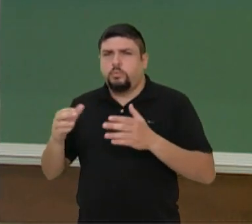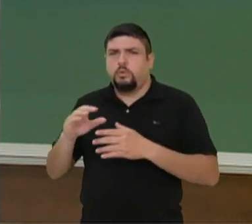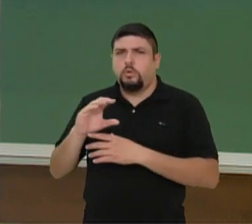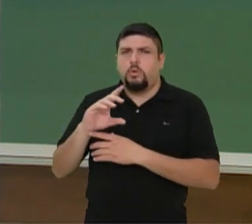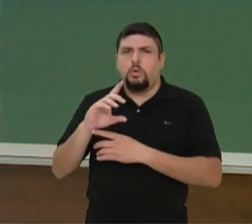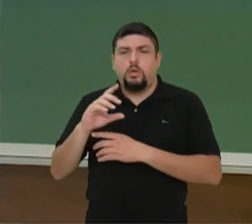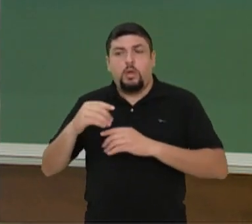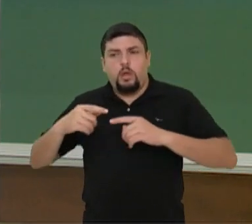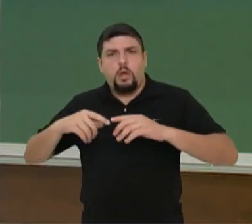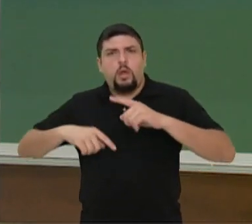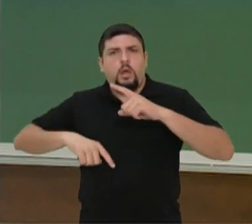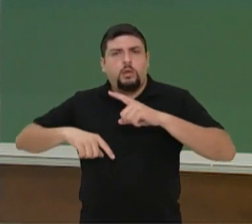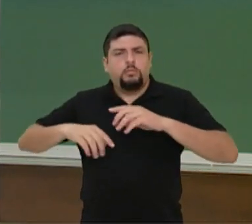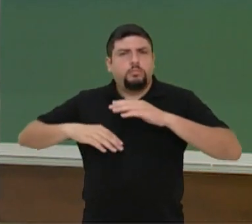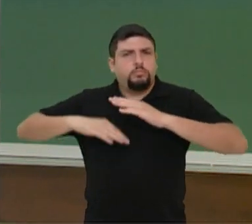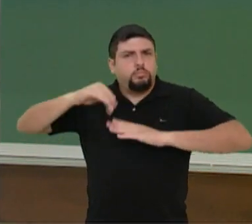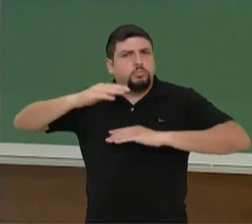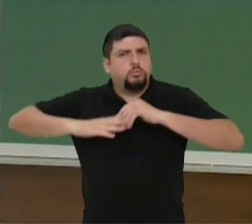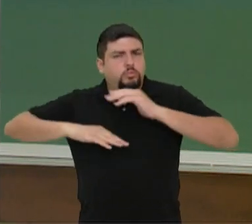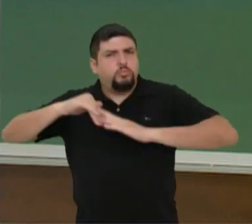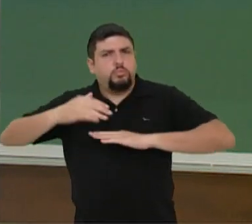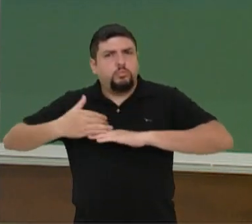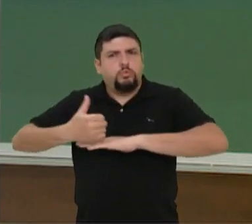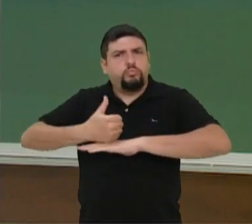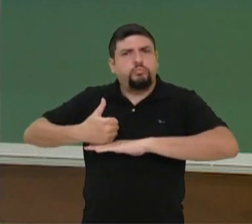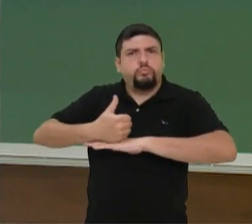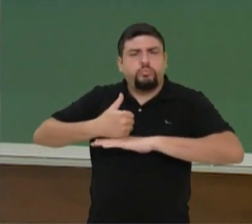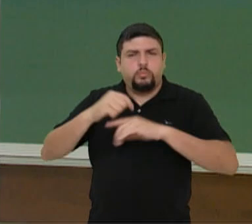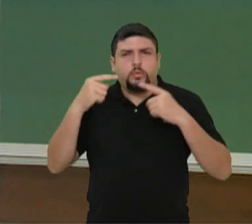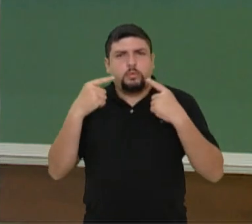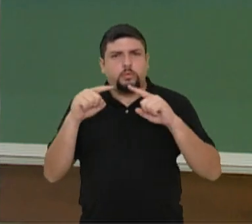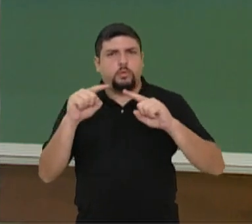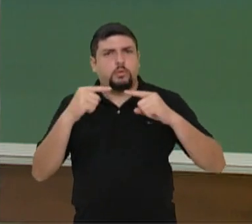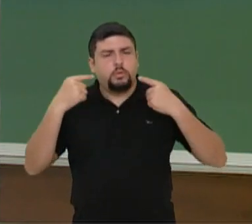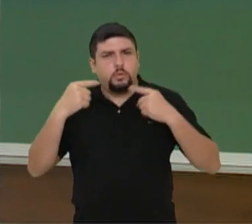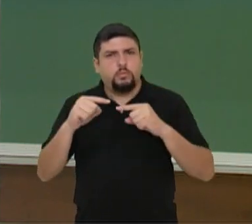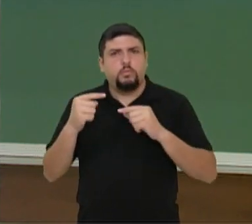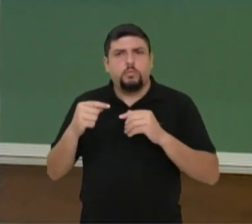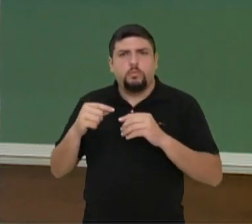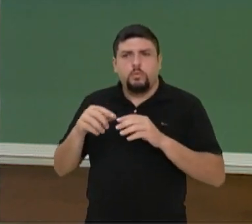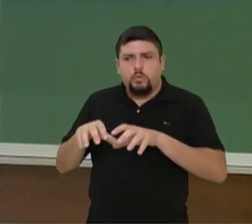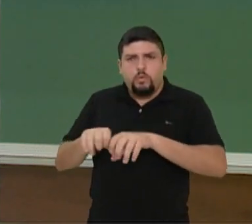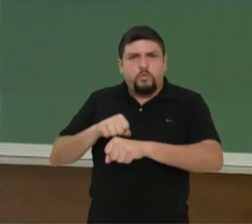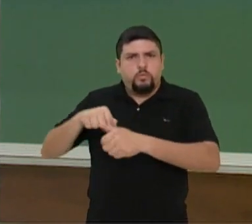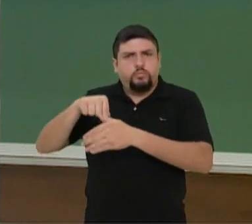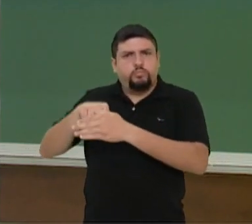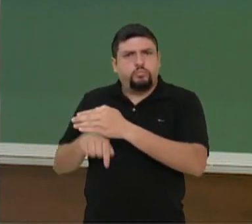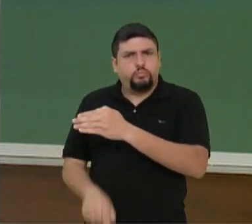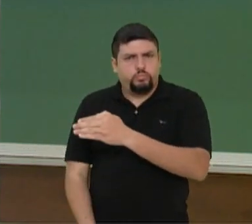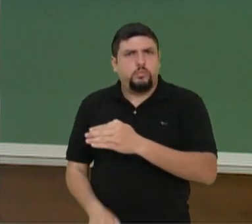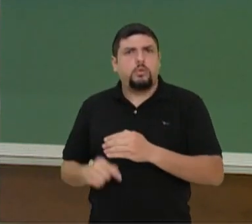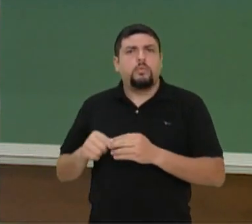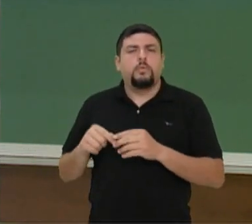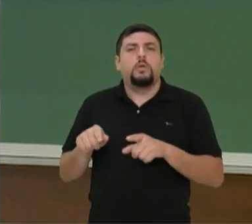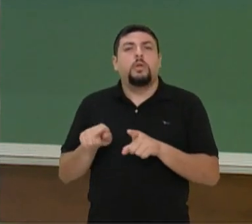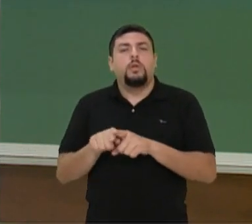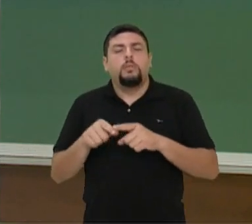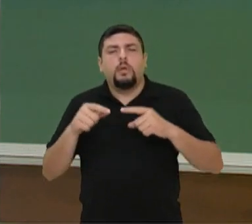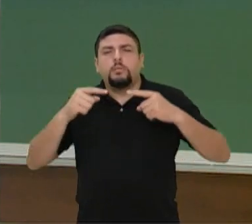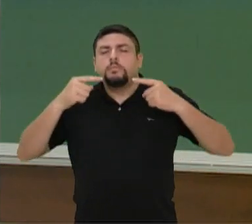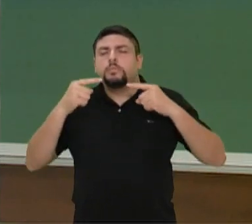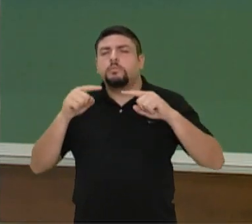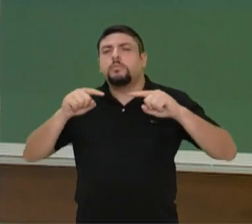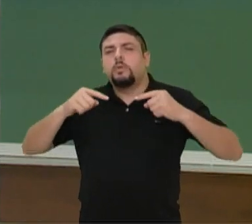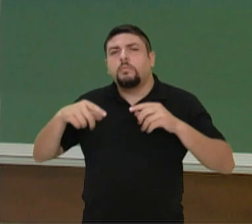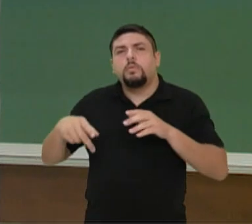músicos profissionais, são músicos de formação musical bastante profunda, fizeram também uma música